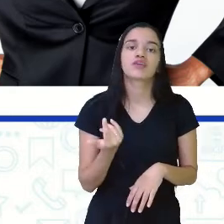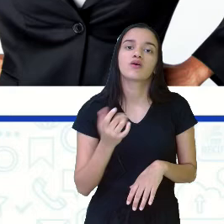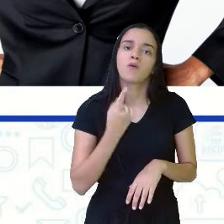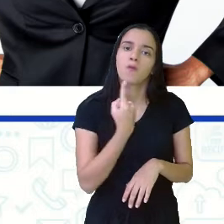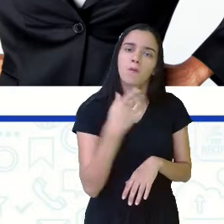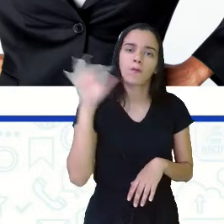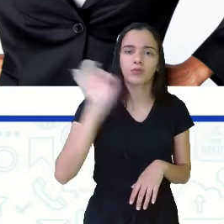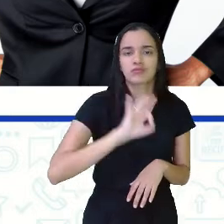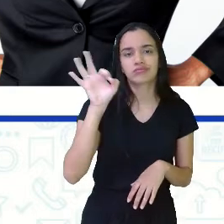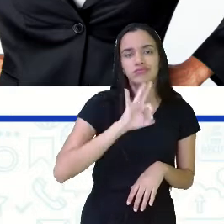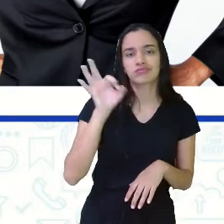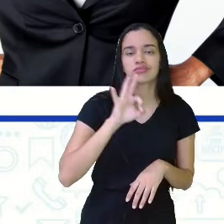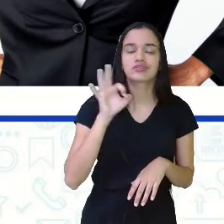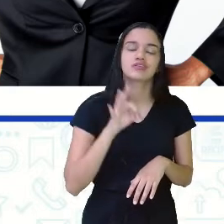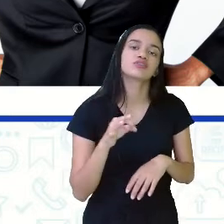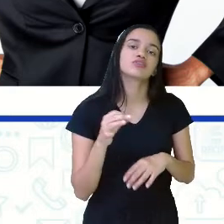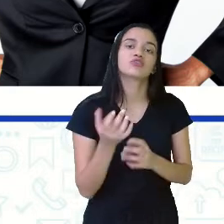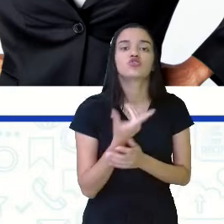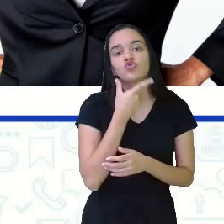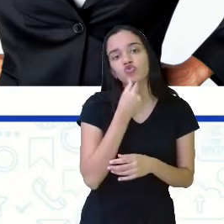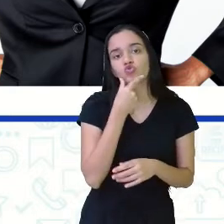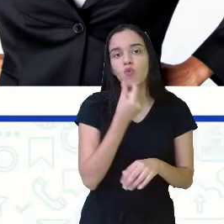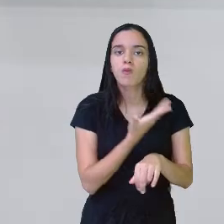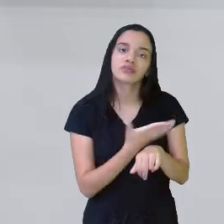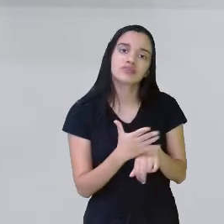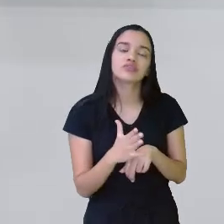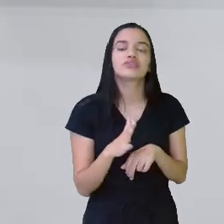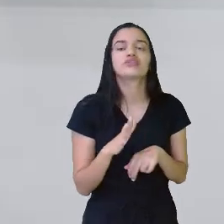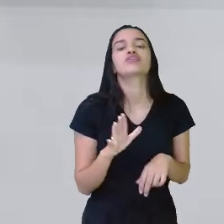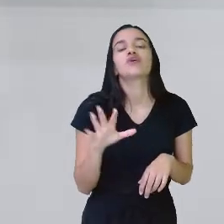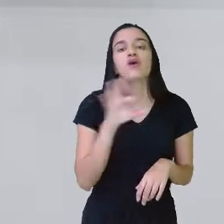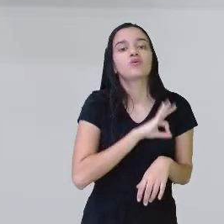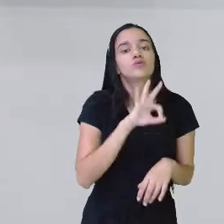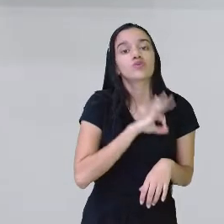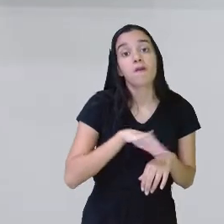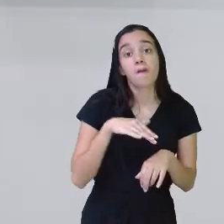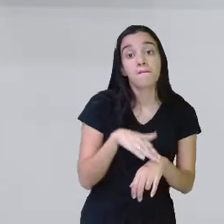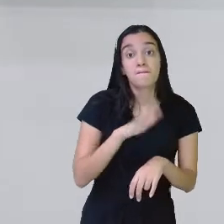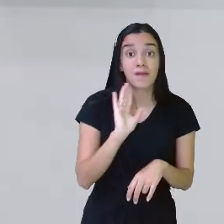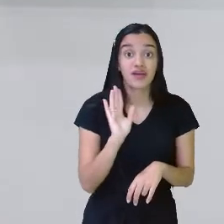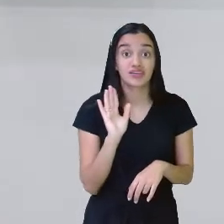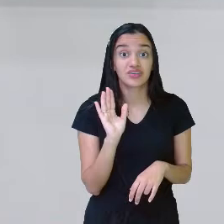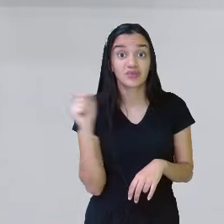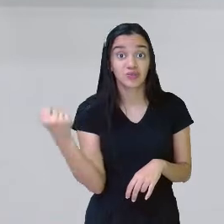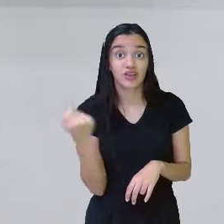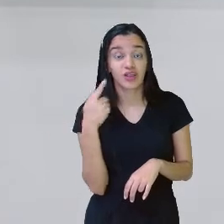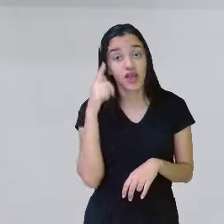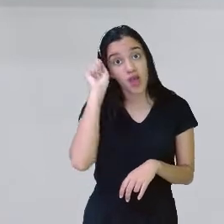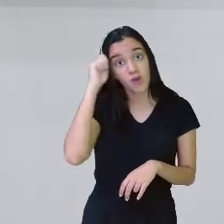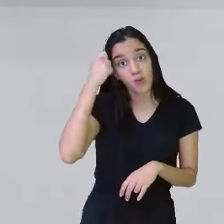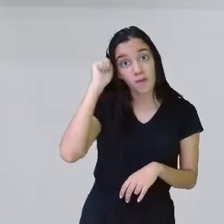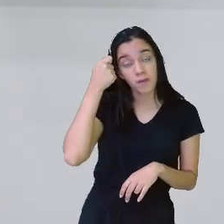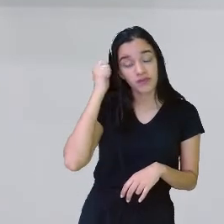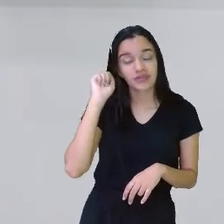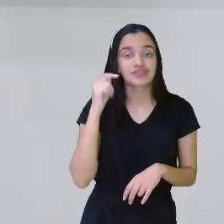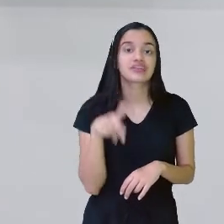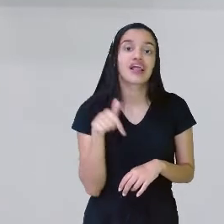1% dos homens brancos ricos recebe mais do que todas as mulheres negras do